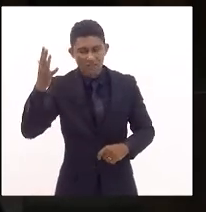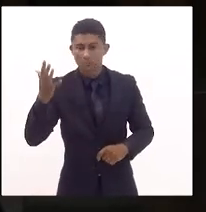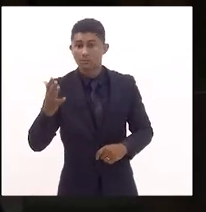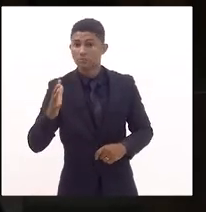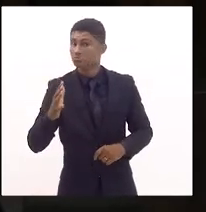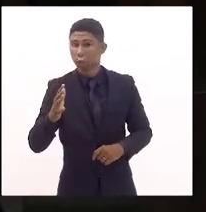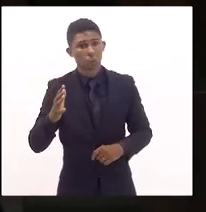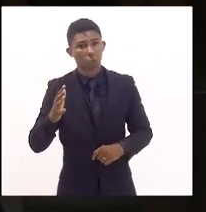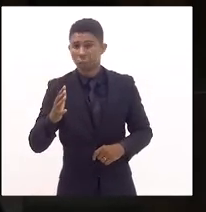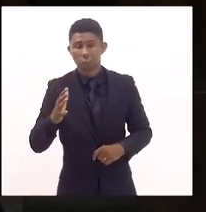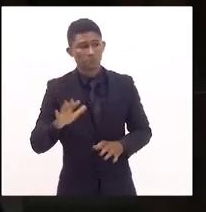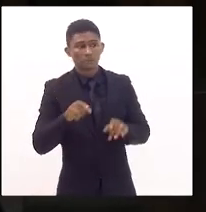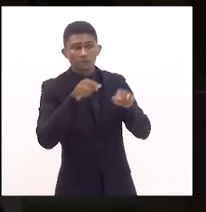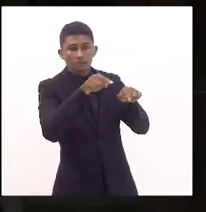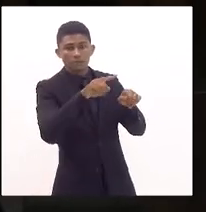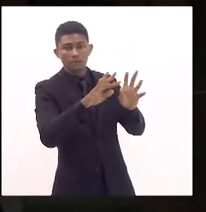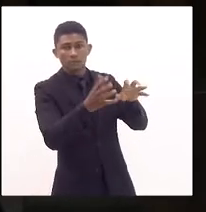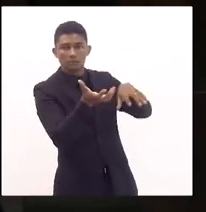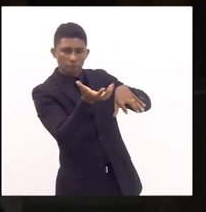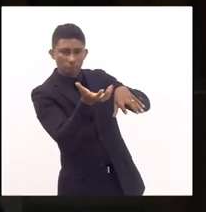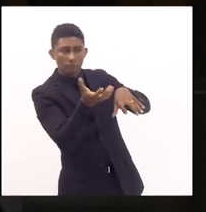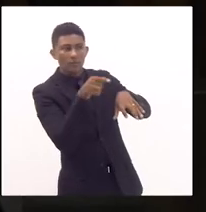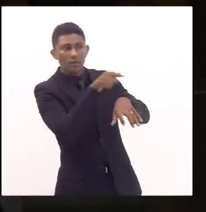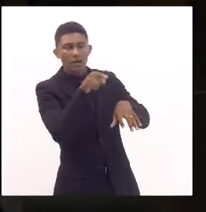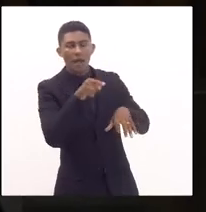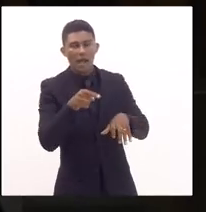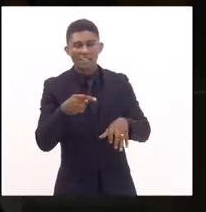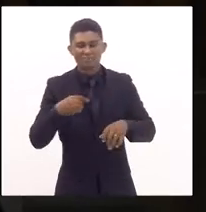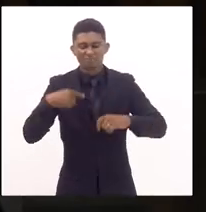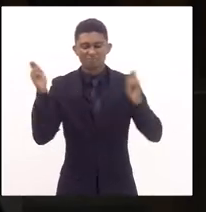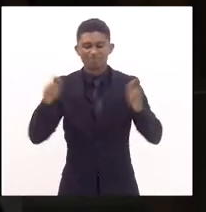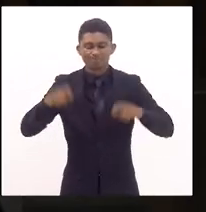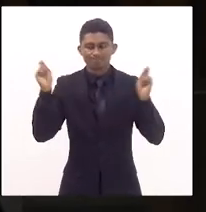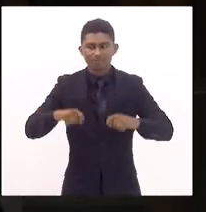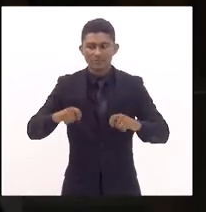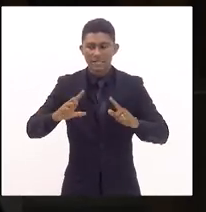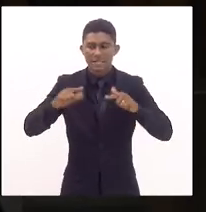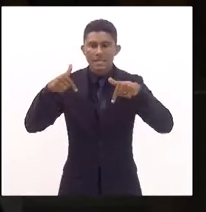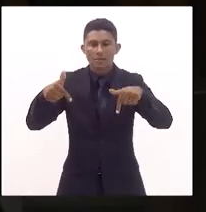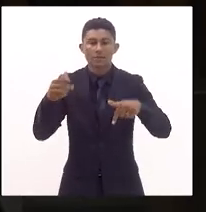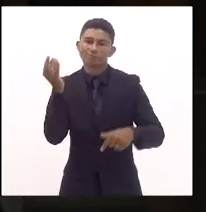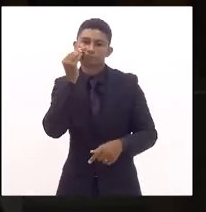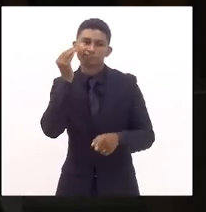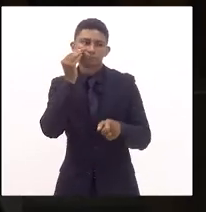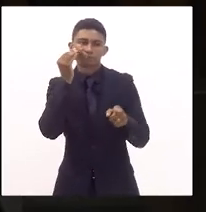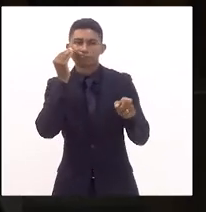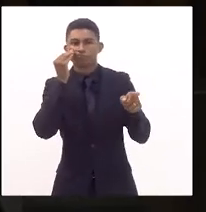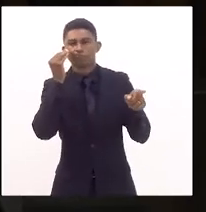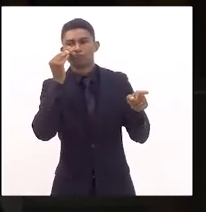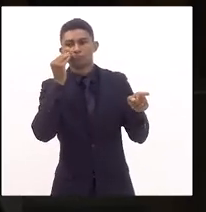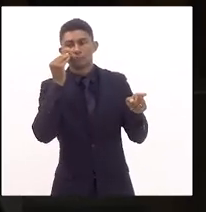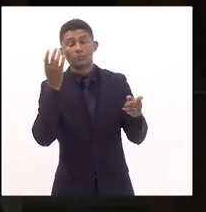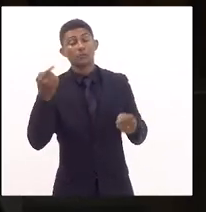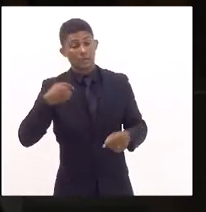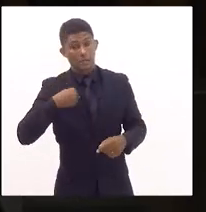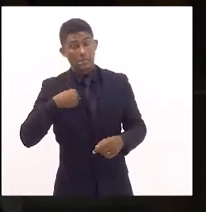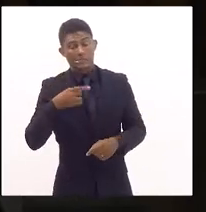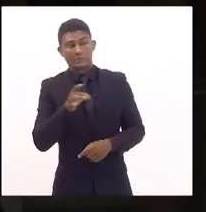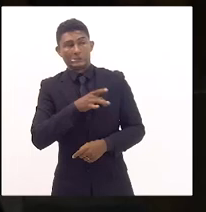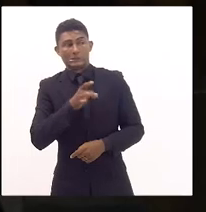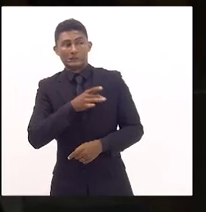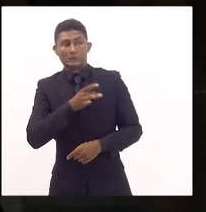Nacional se engajou nesse processo. E o que eu temo